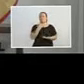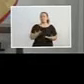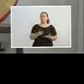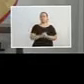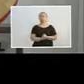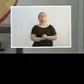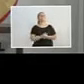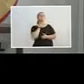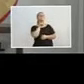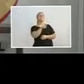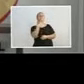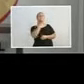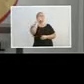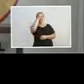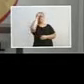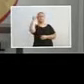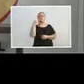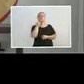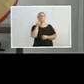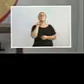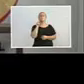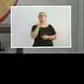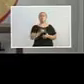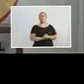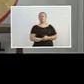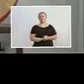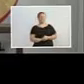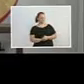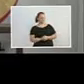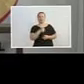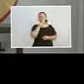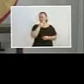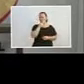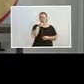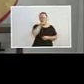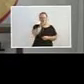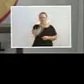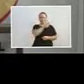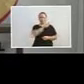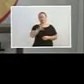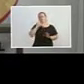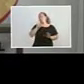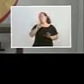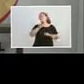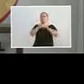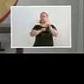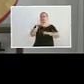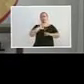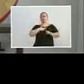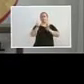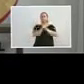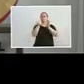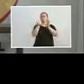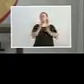defender. Ele diz que o servidor citado nunca trabalhou na propriedade, que é amigo de infância. Está aí. Tem inclusive o vídeo. Tem o vídeo da TV